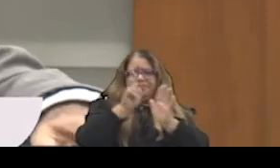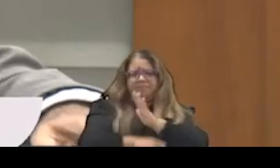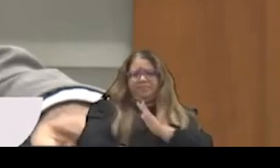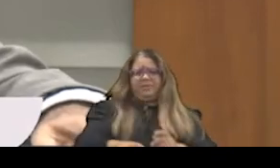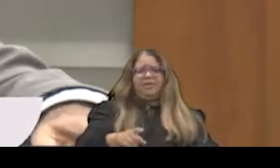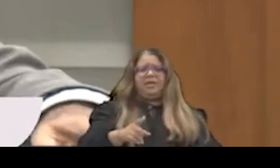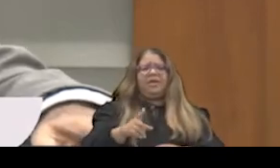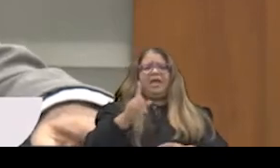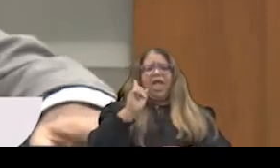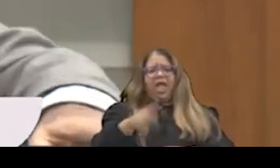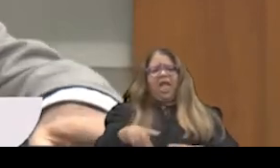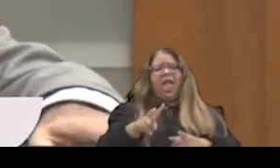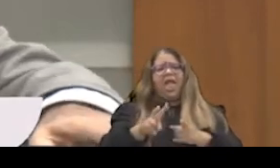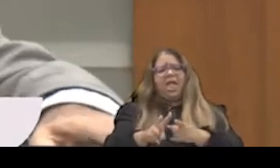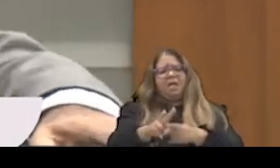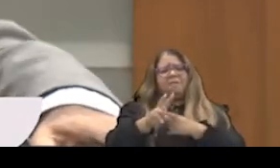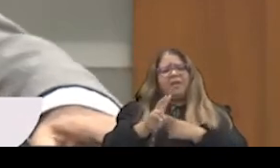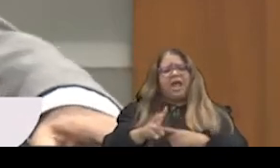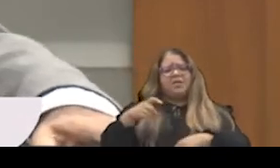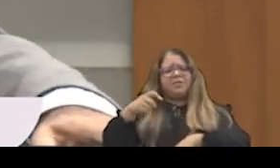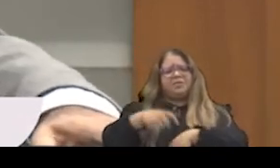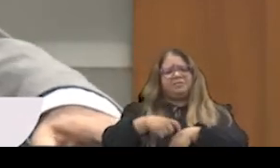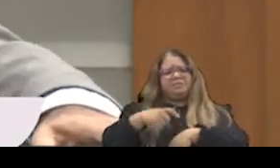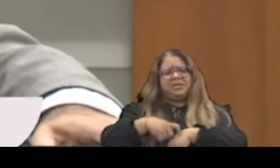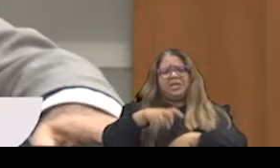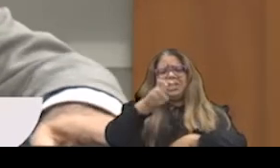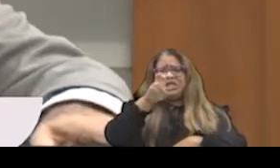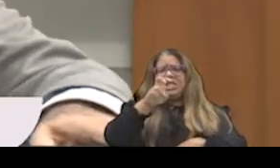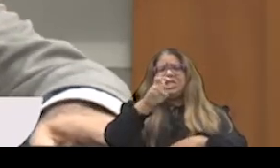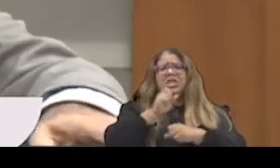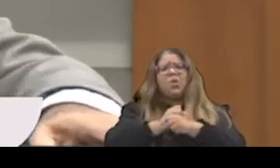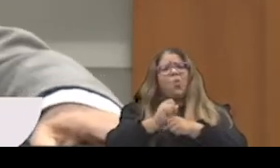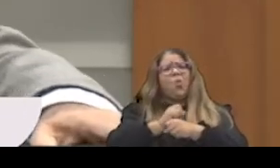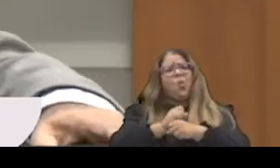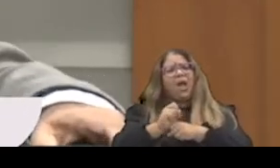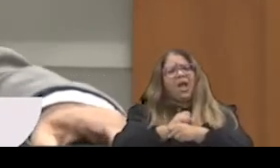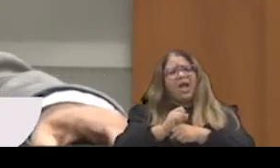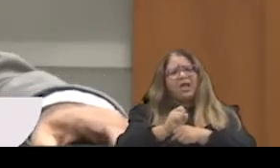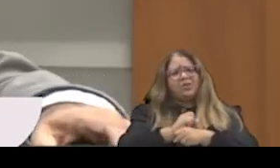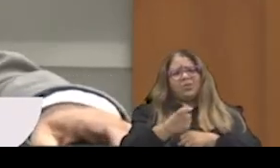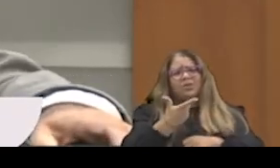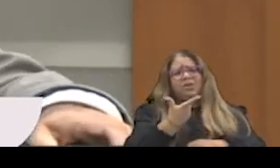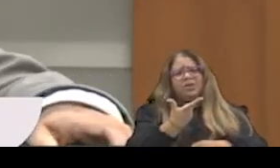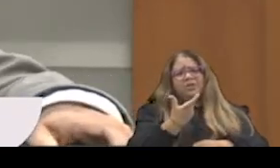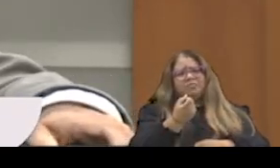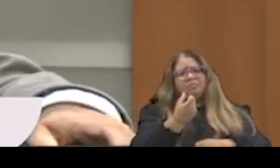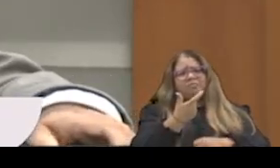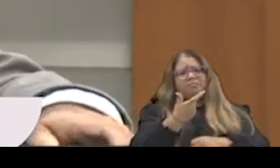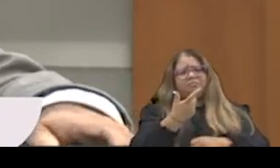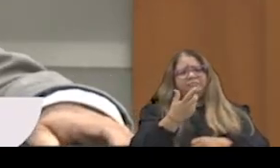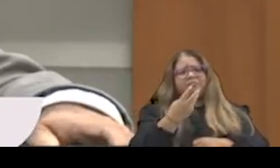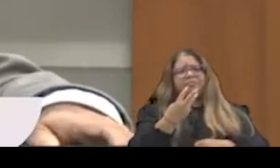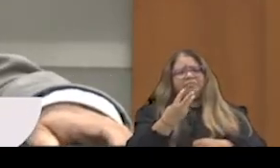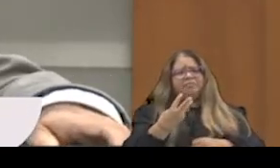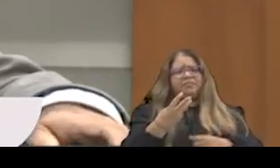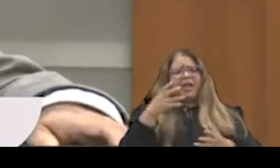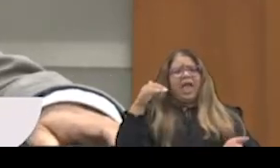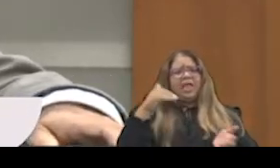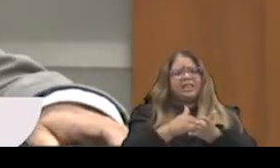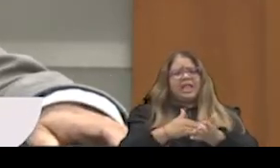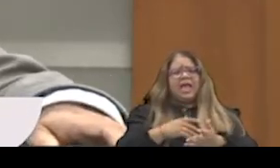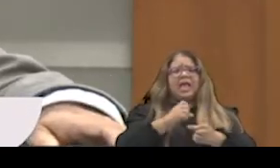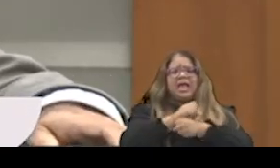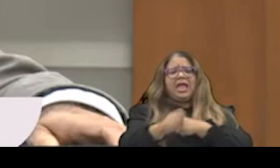esse empréstimo ele terá um prazo de cinco anos portanto de 2023 até 2028